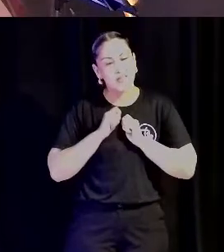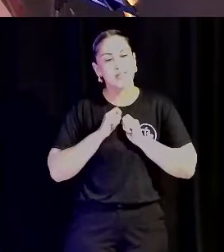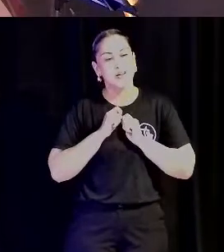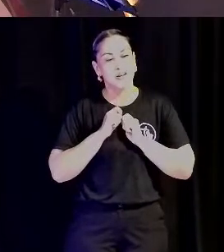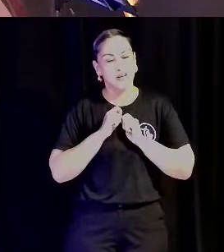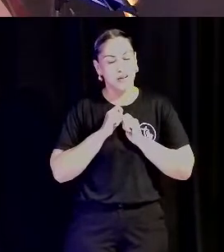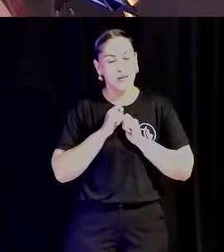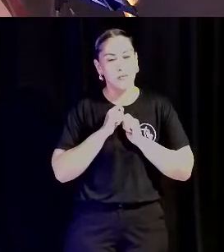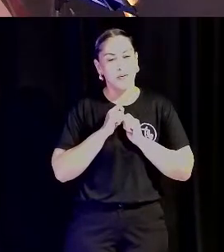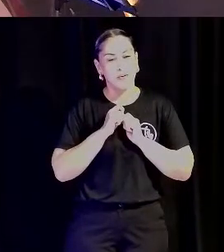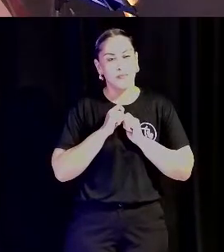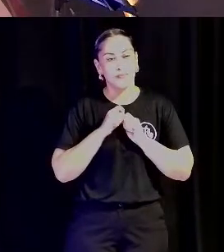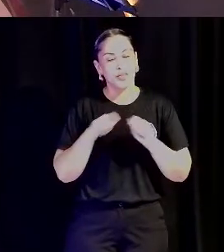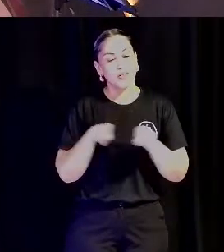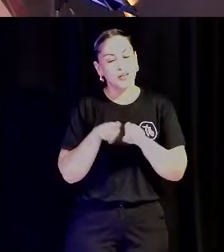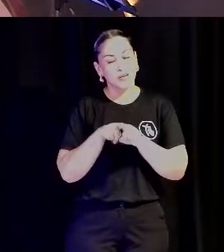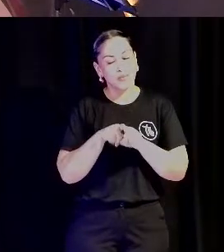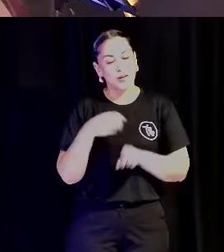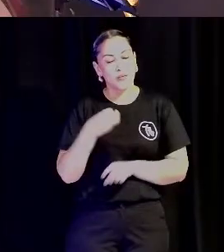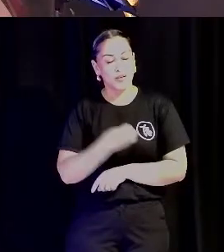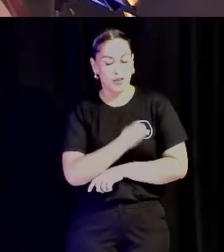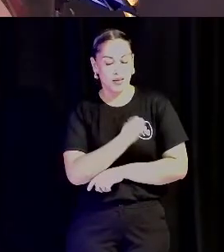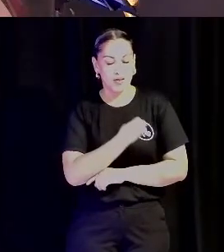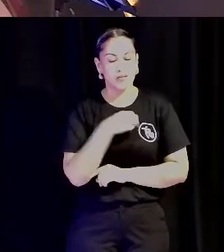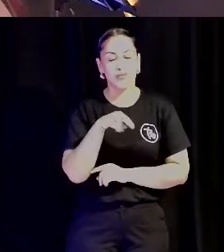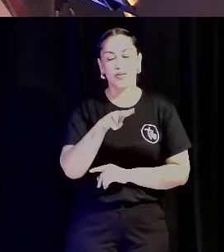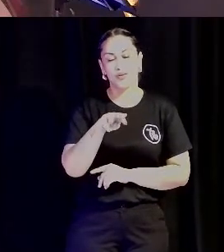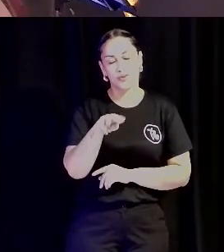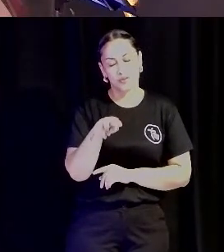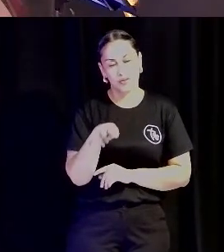Você é grato pelos seus irmãos?